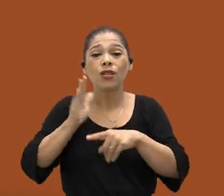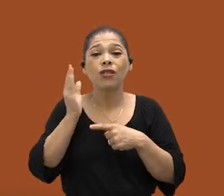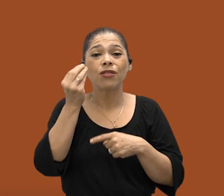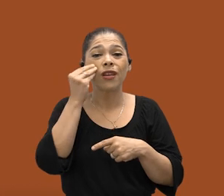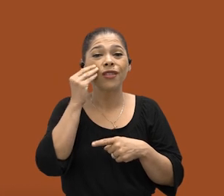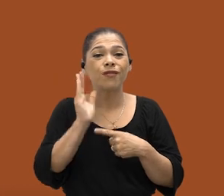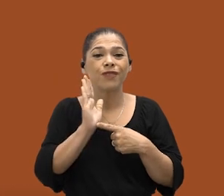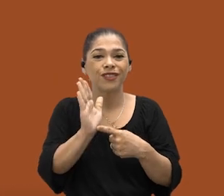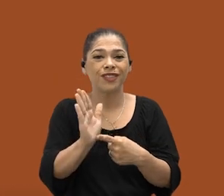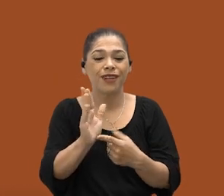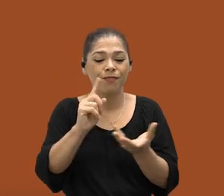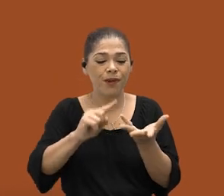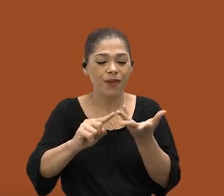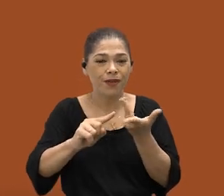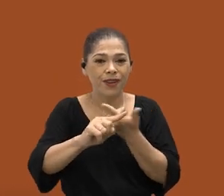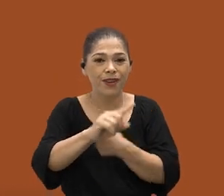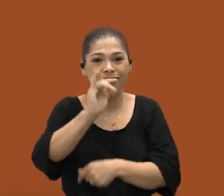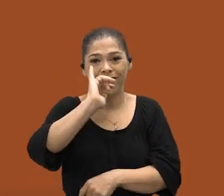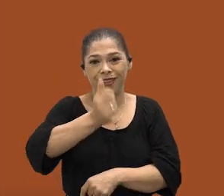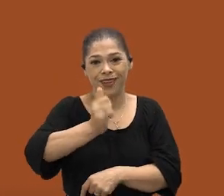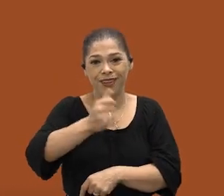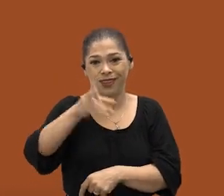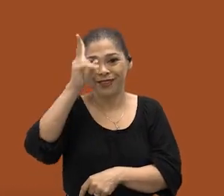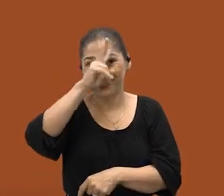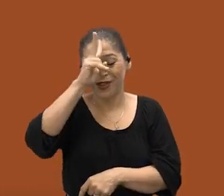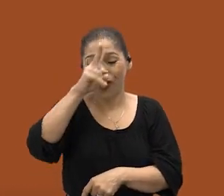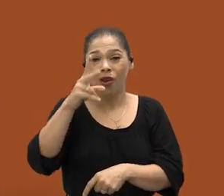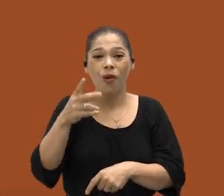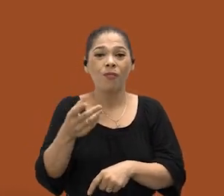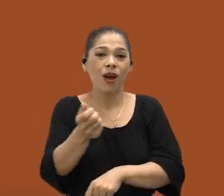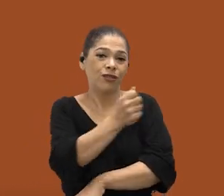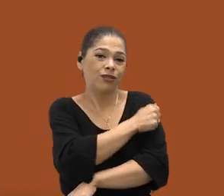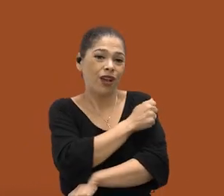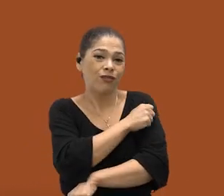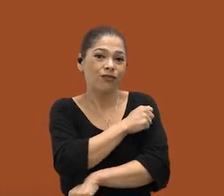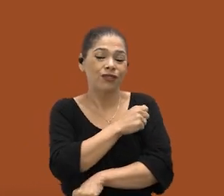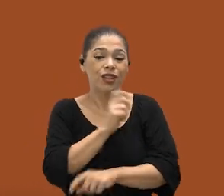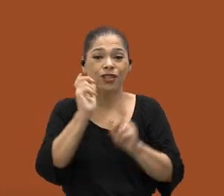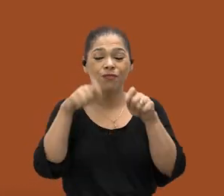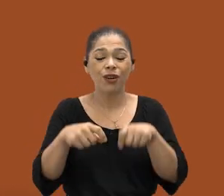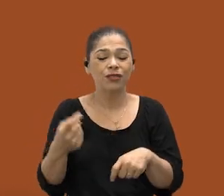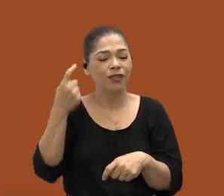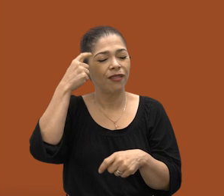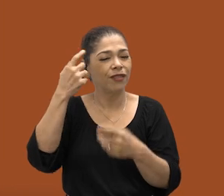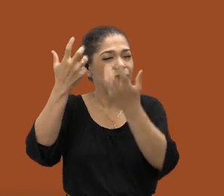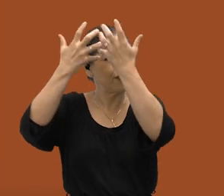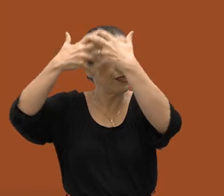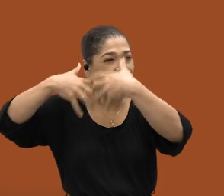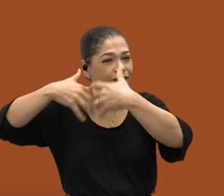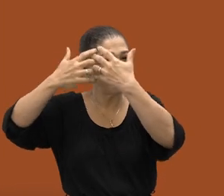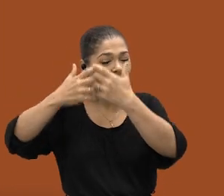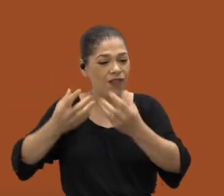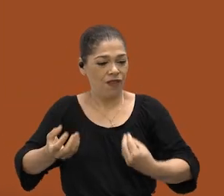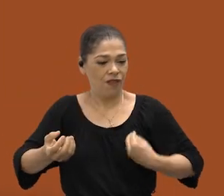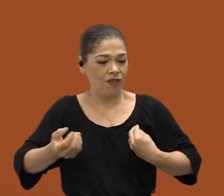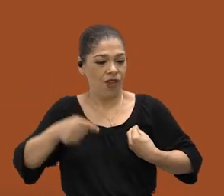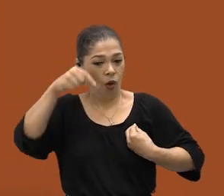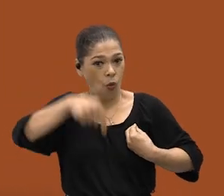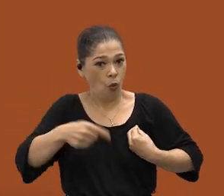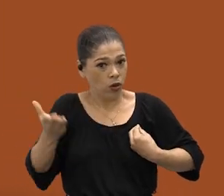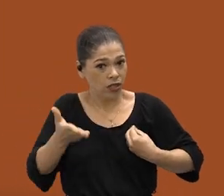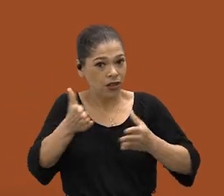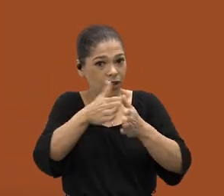então sempre tento recuperar esses aspectos da narrativa histórica para os estudantes Ou seja que eles possam se situar no seu tempo